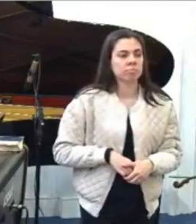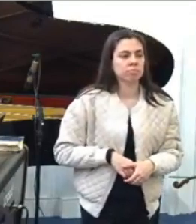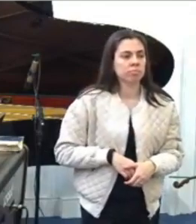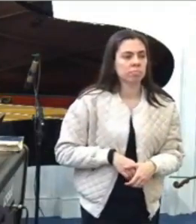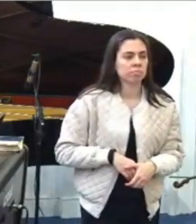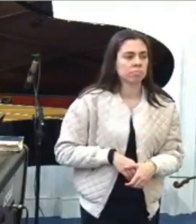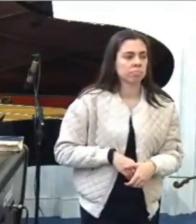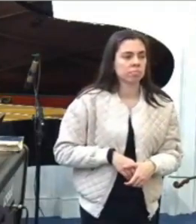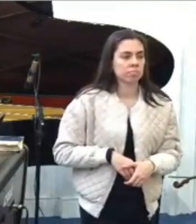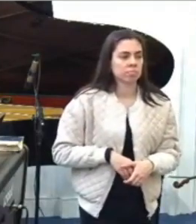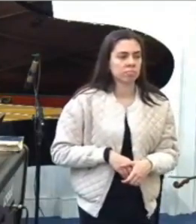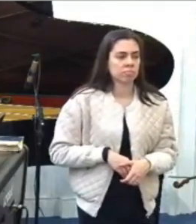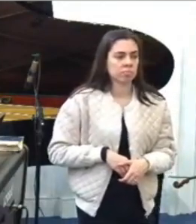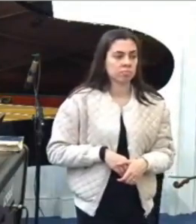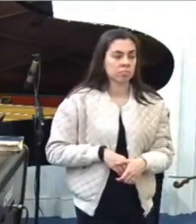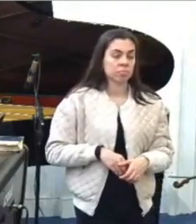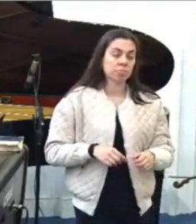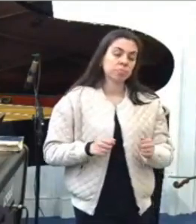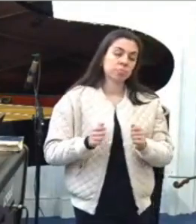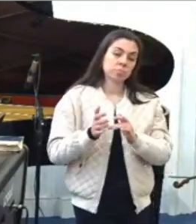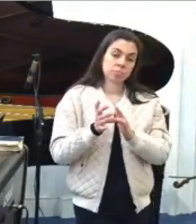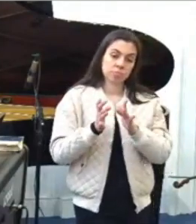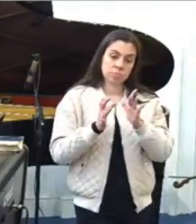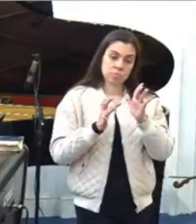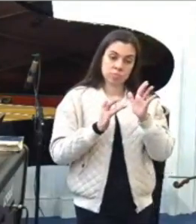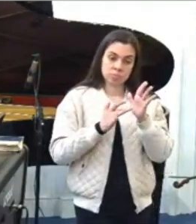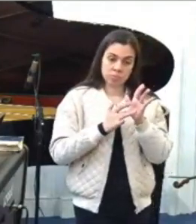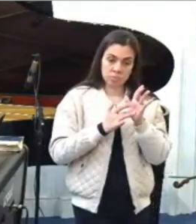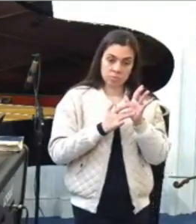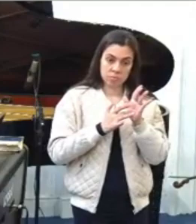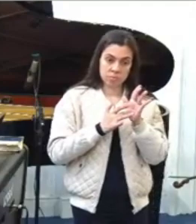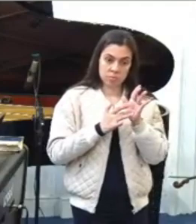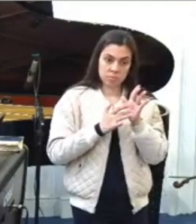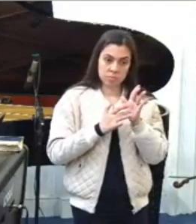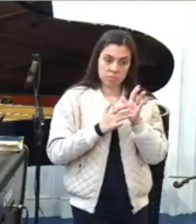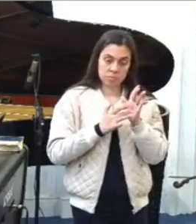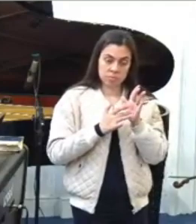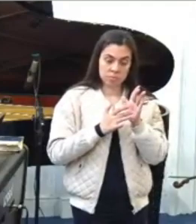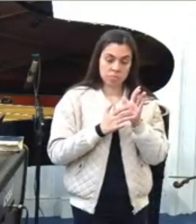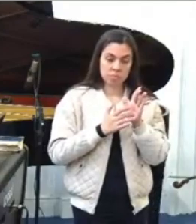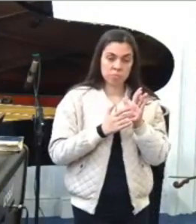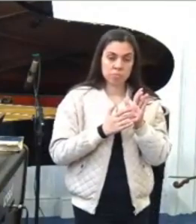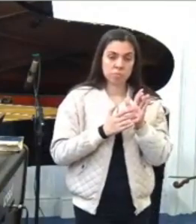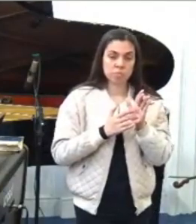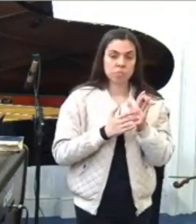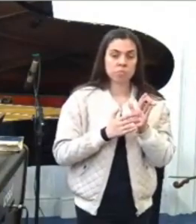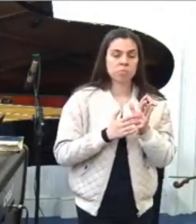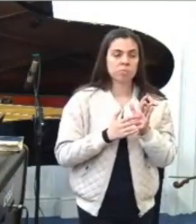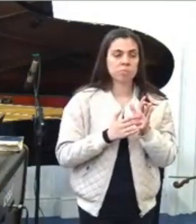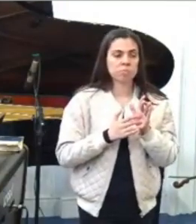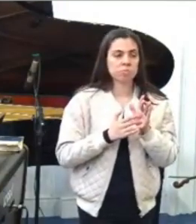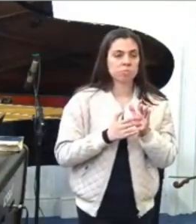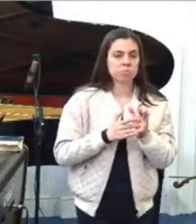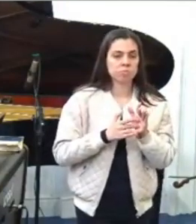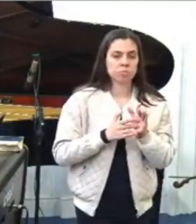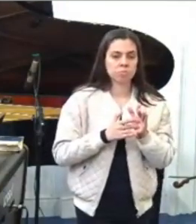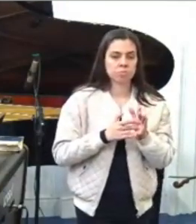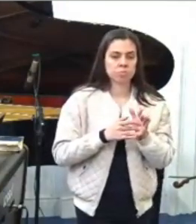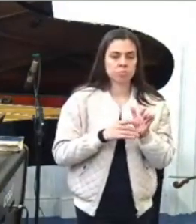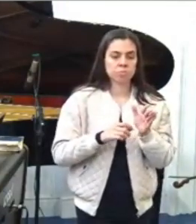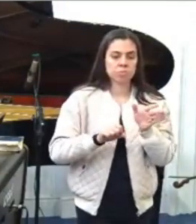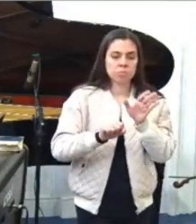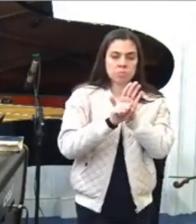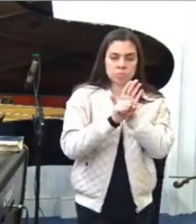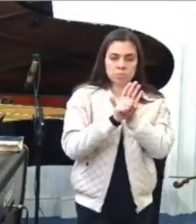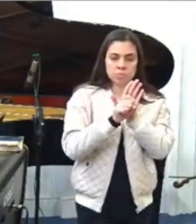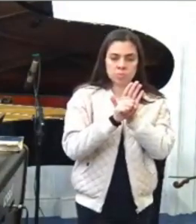é justo e verdadeiro. E lá em Apocalipse 19, que é o texto que embasa essa música, diz que da boca desse cavaleiro sai uma espada